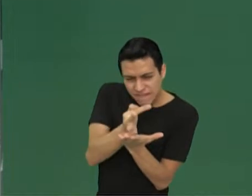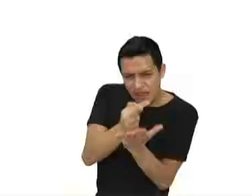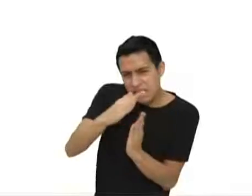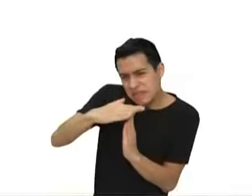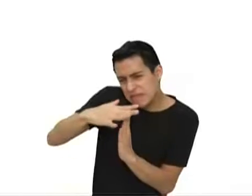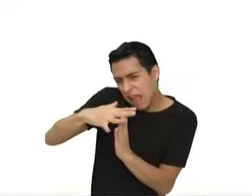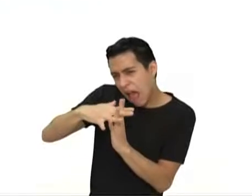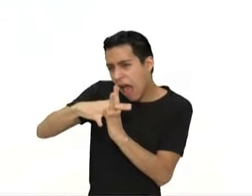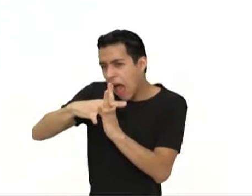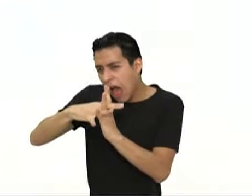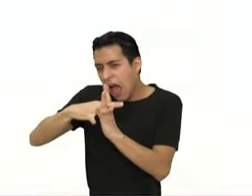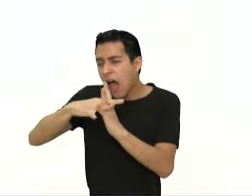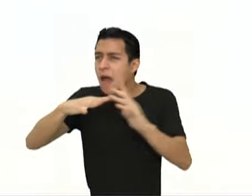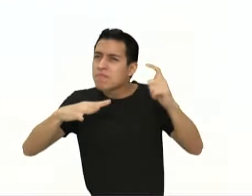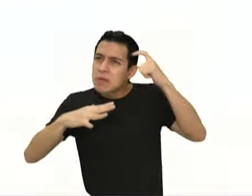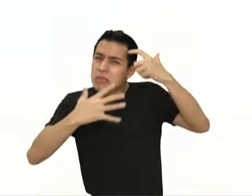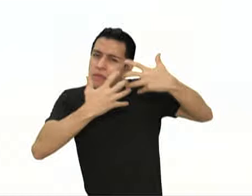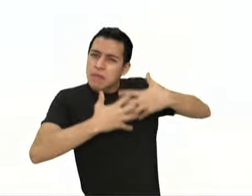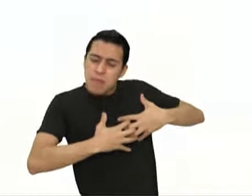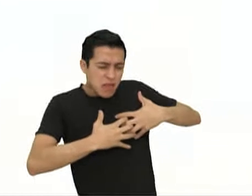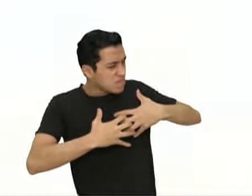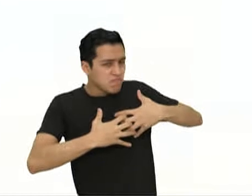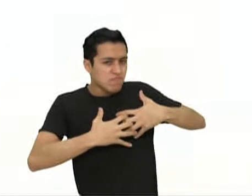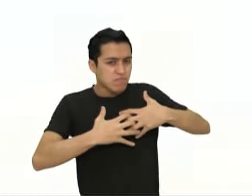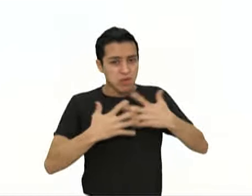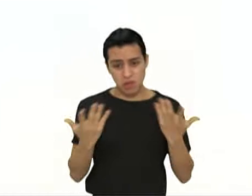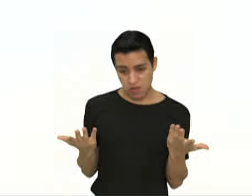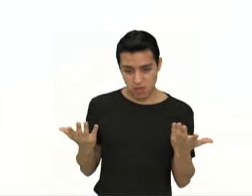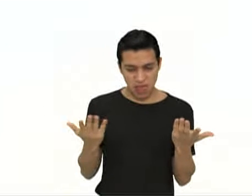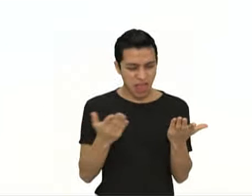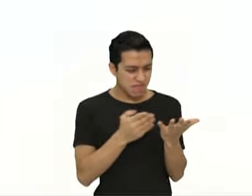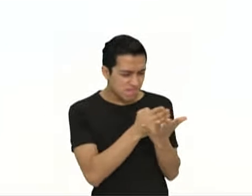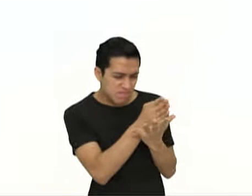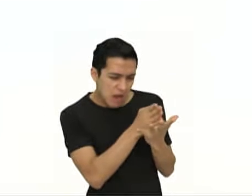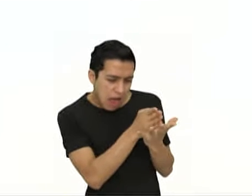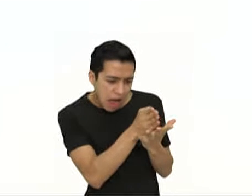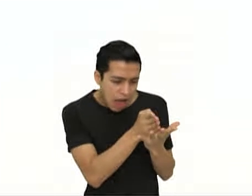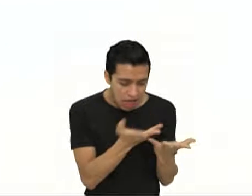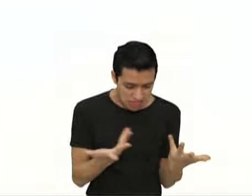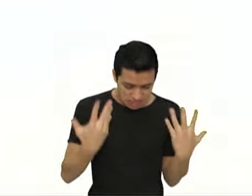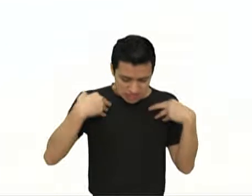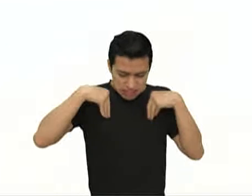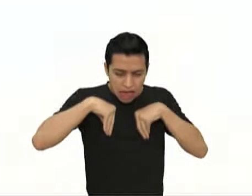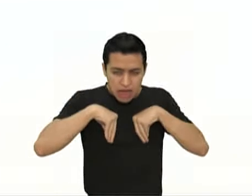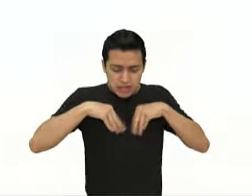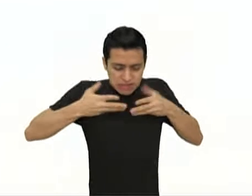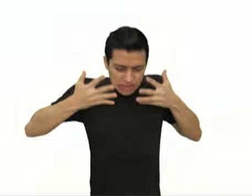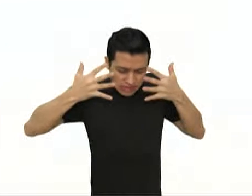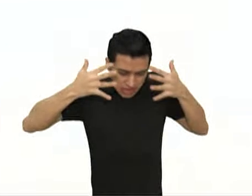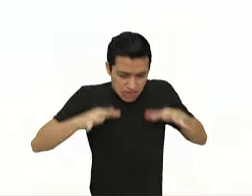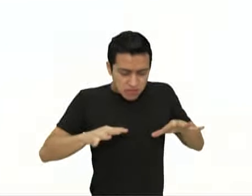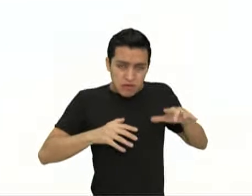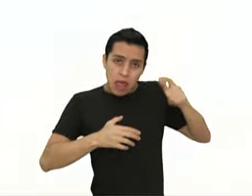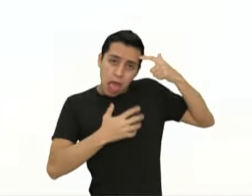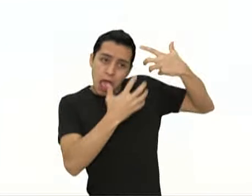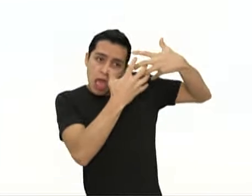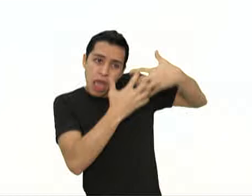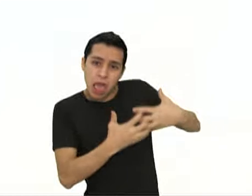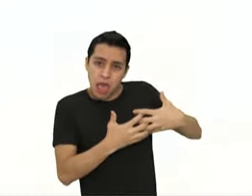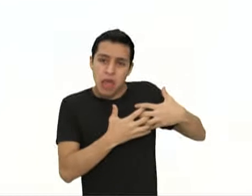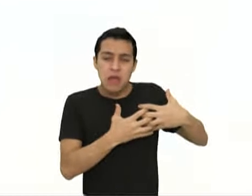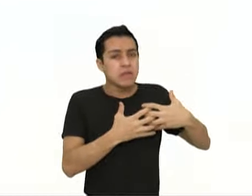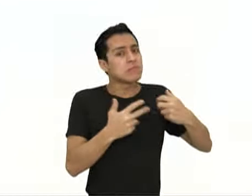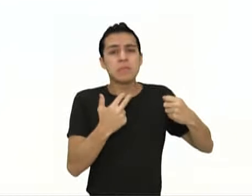as capacidades da razão humana, nem por isso os princípios inatos naturalmente à razão podem estar